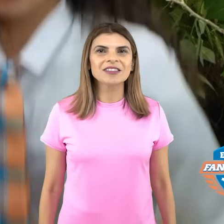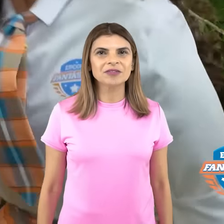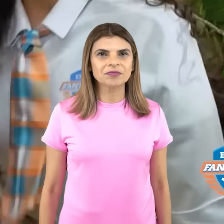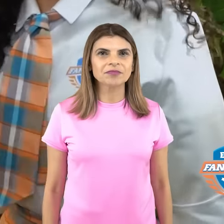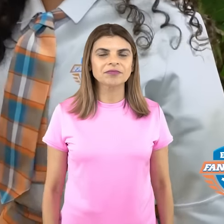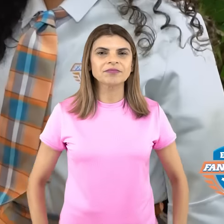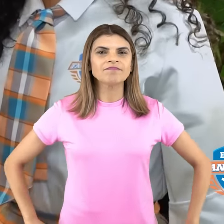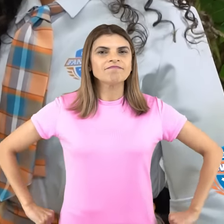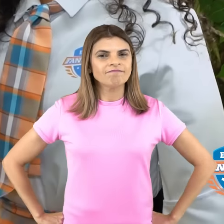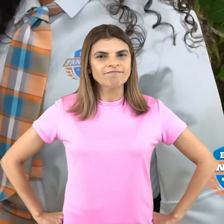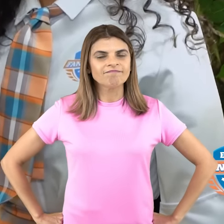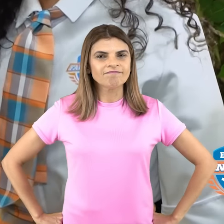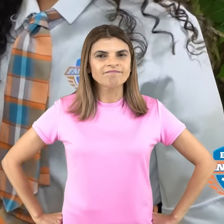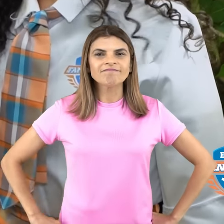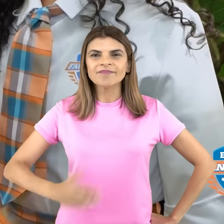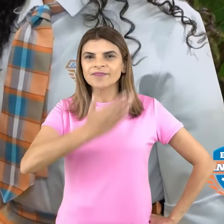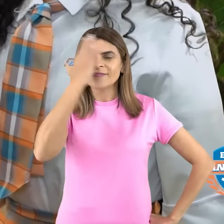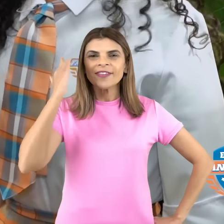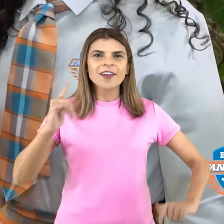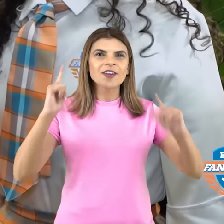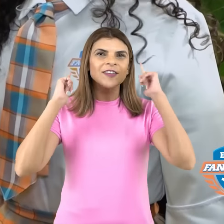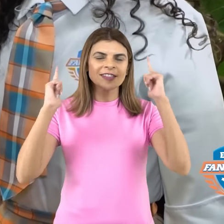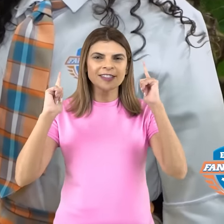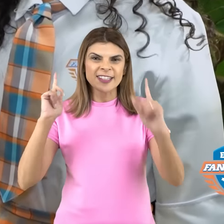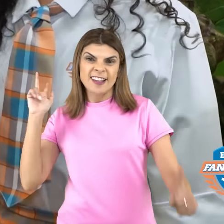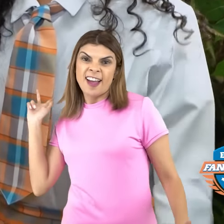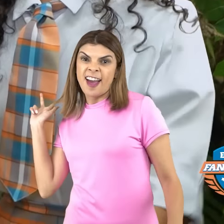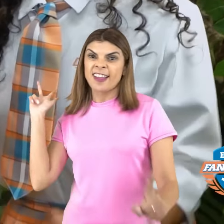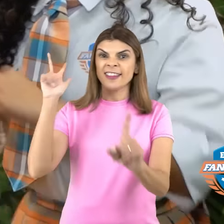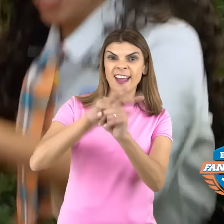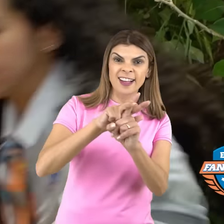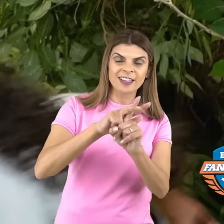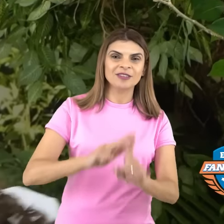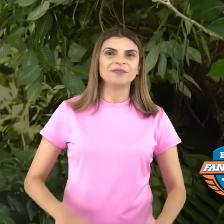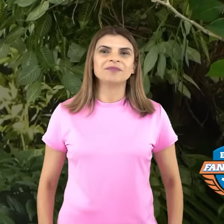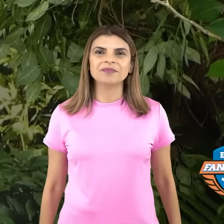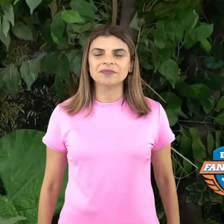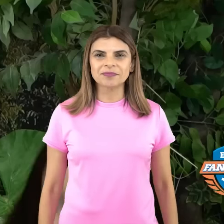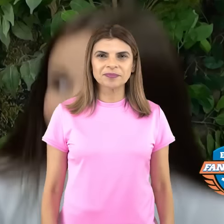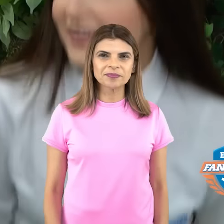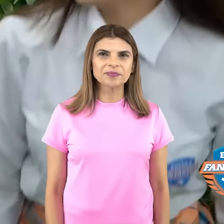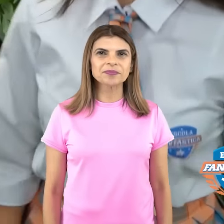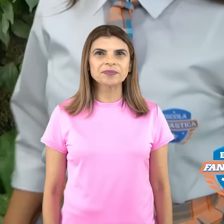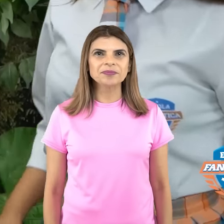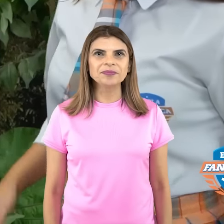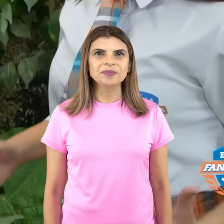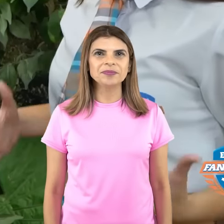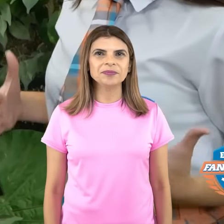Aventureiras, atacar!